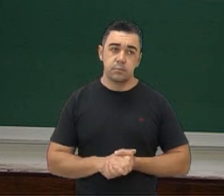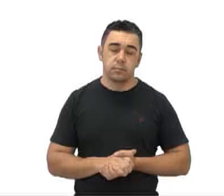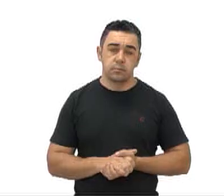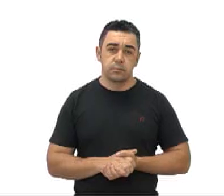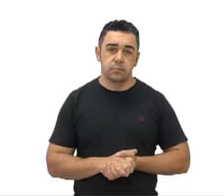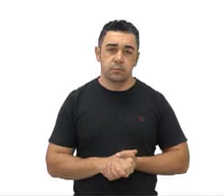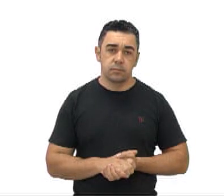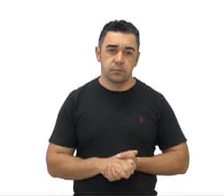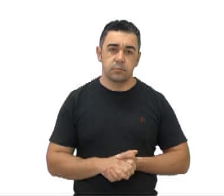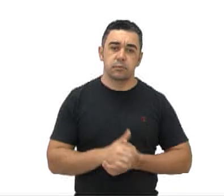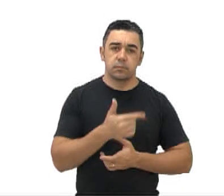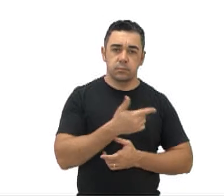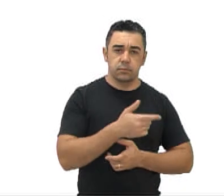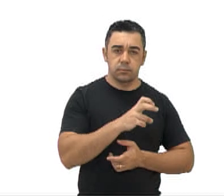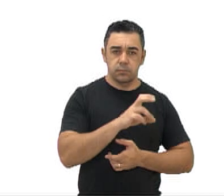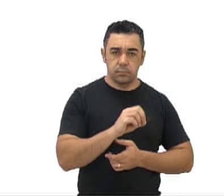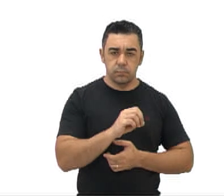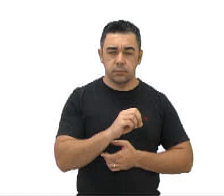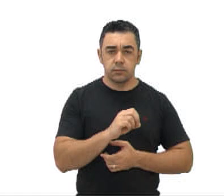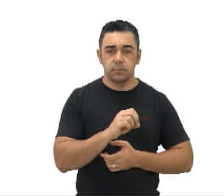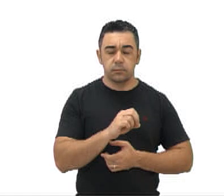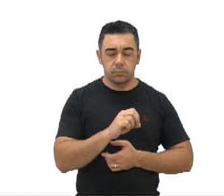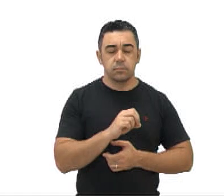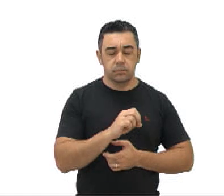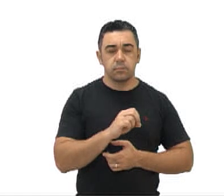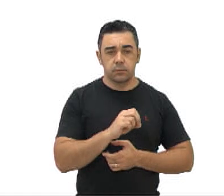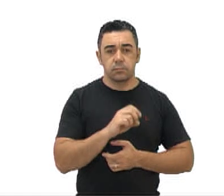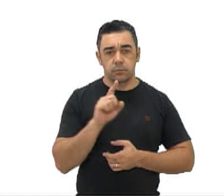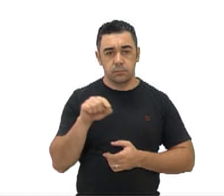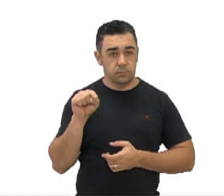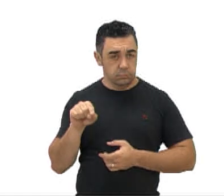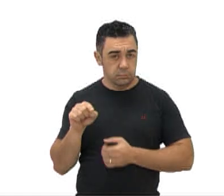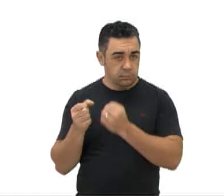Veja só, 250, que é o peso